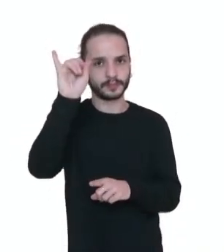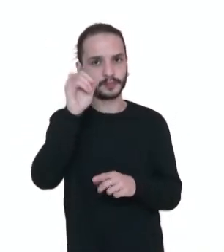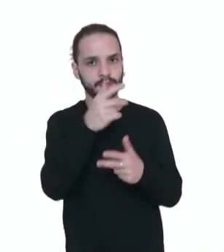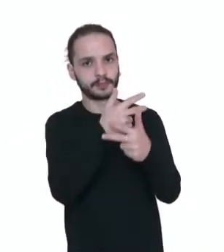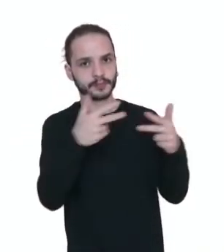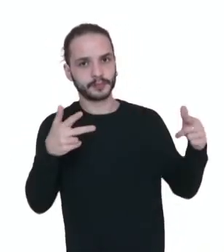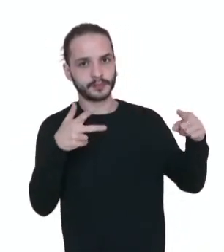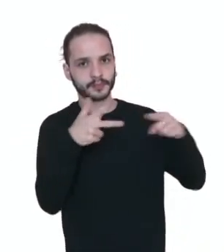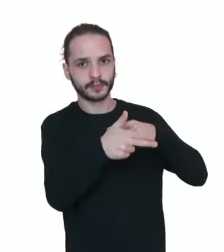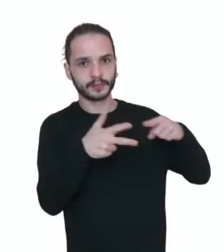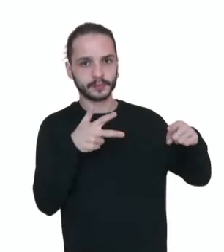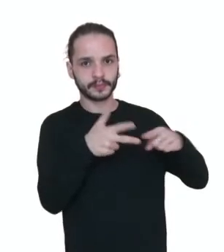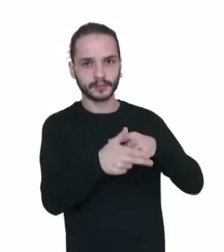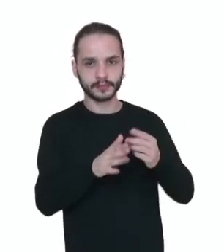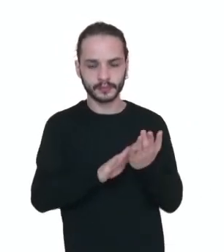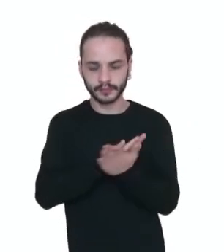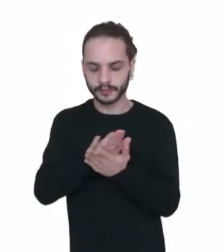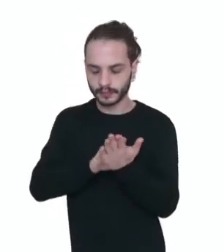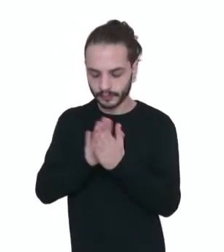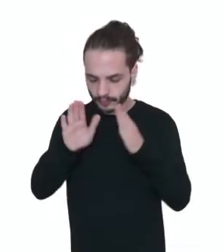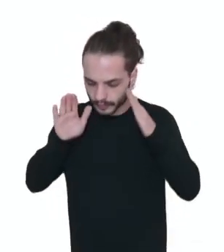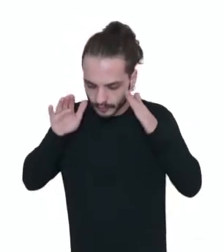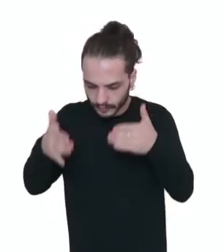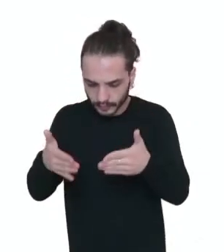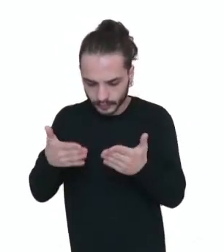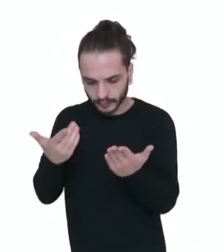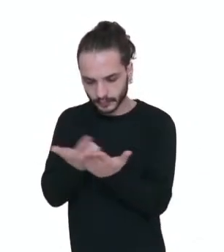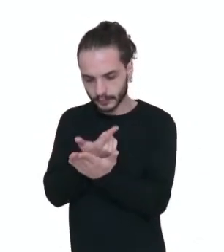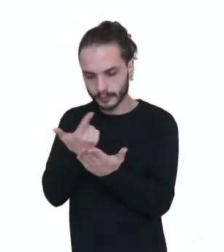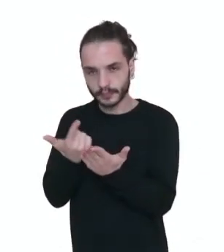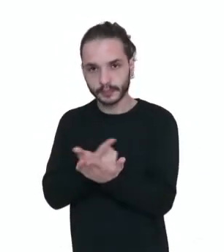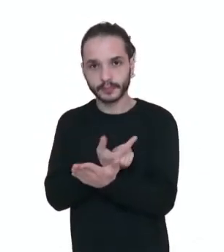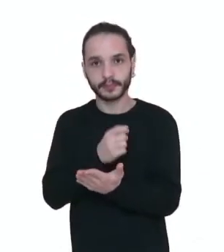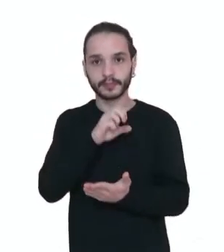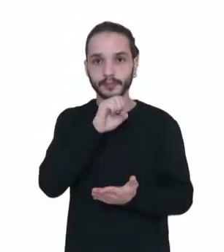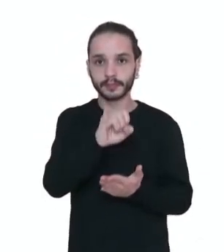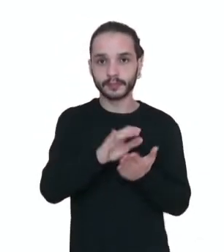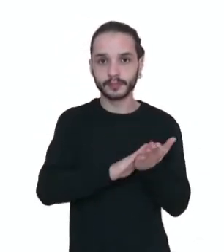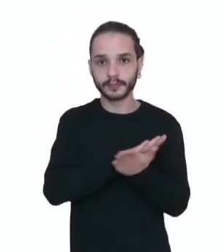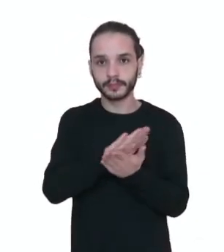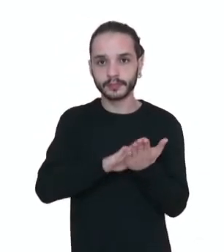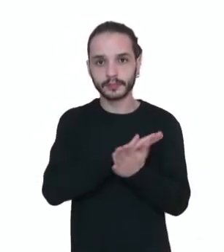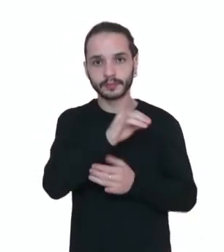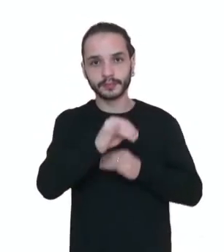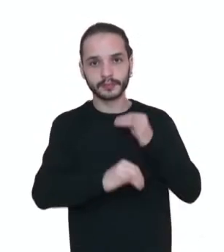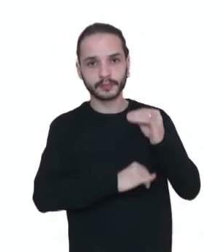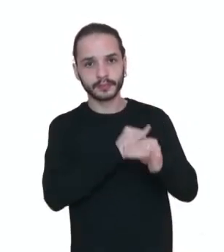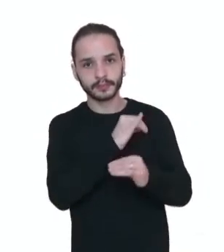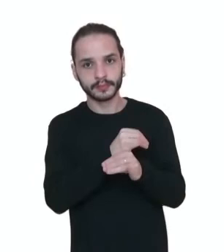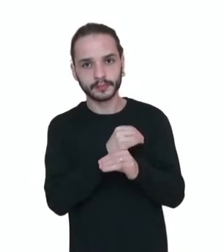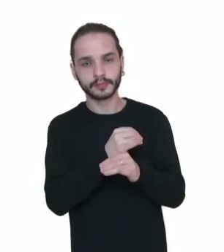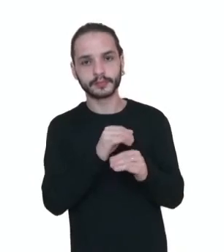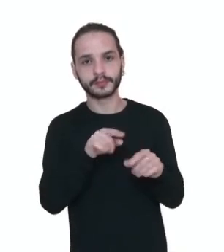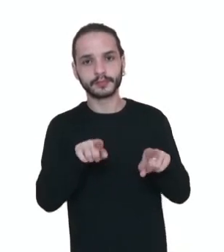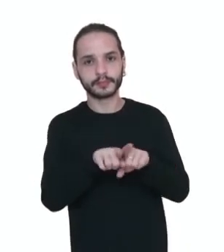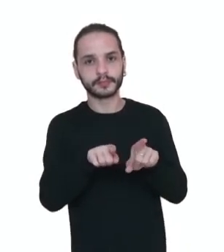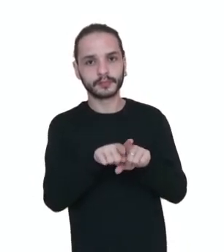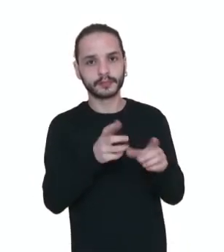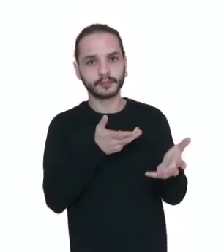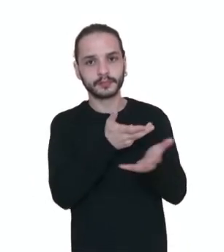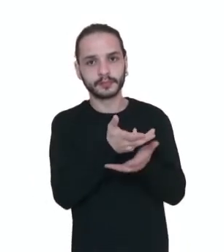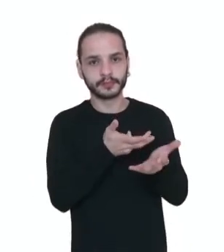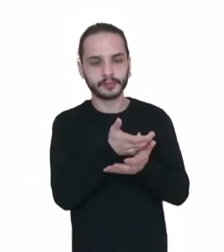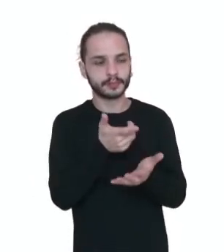Veja, a leitura sem distrações. Se não tiver acesso à internet ou às interatividades virtuais, o leitor se mantém